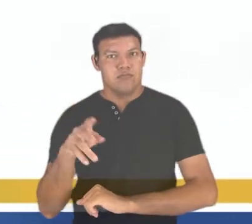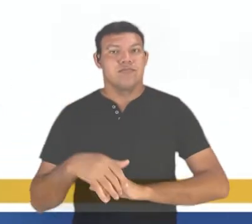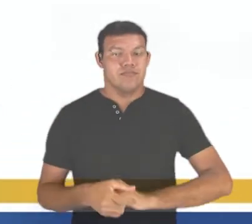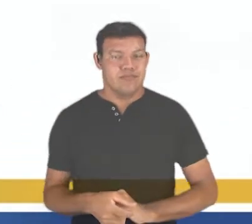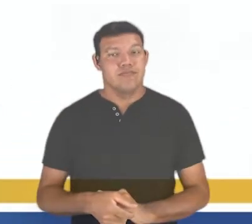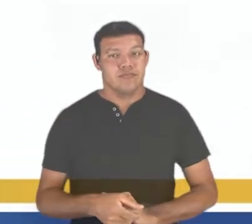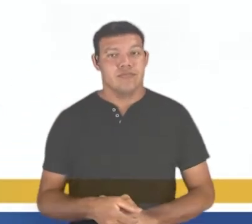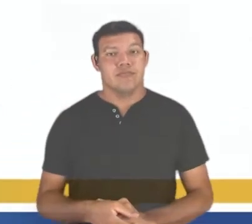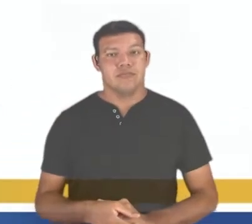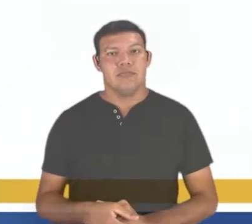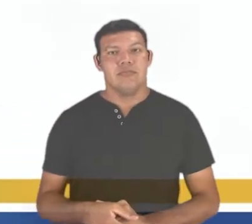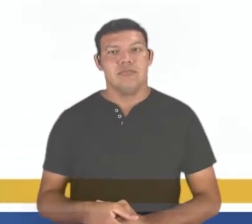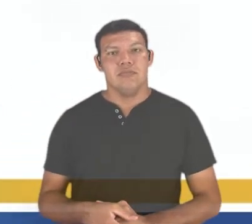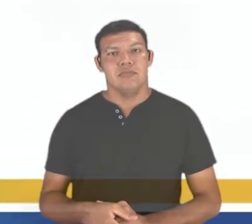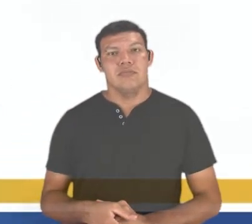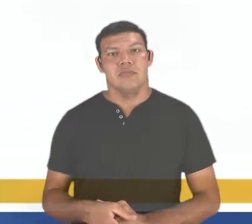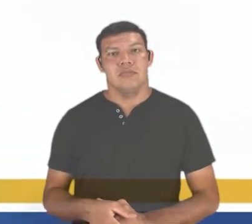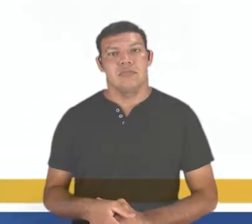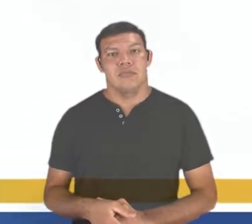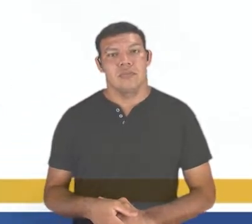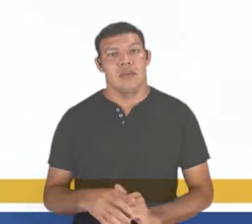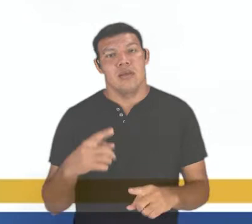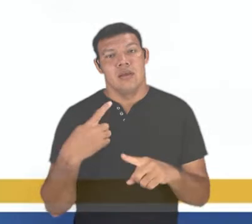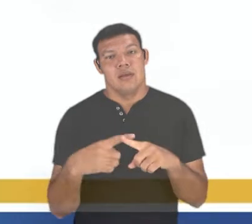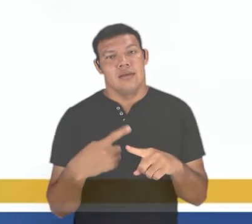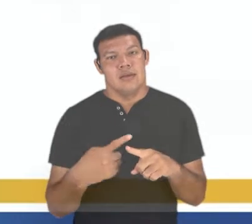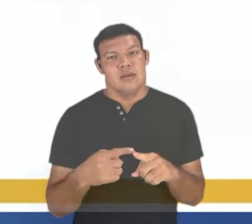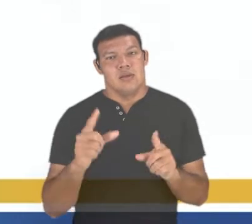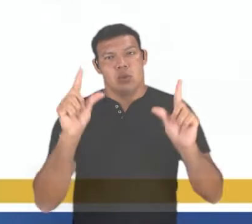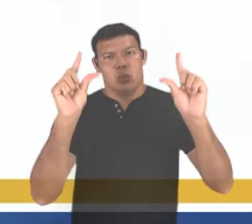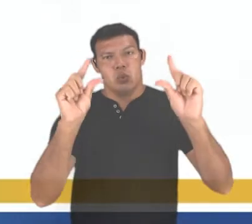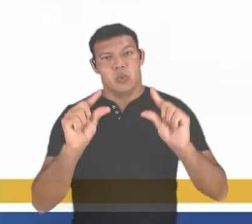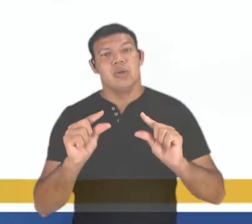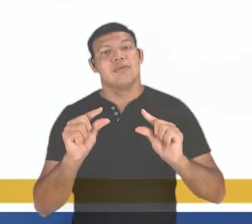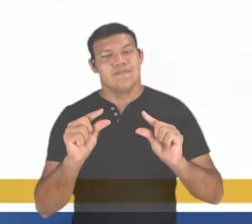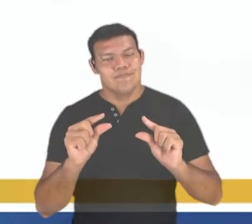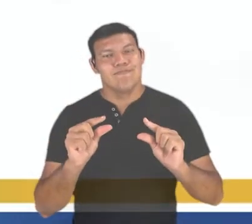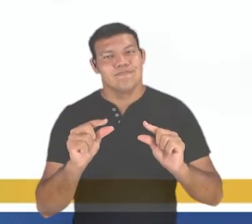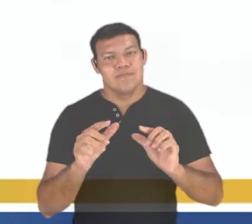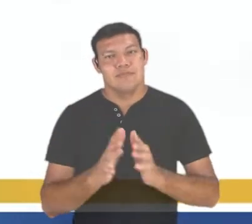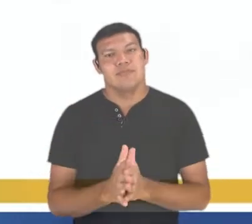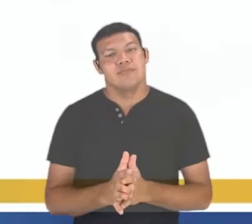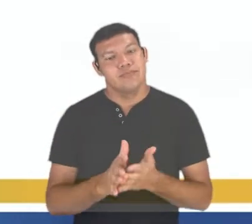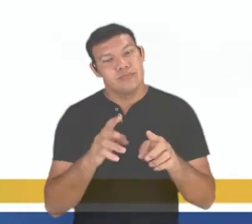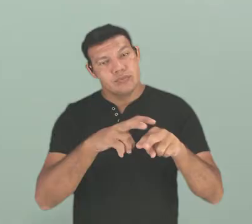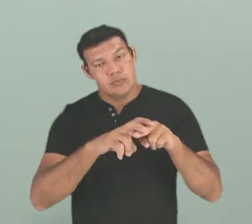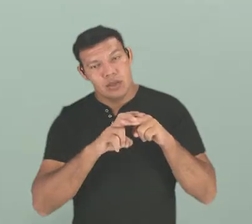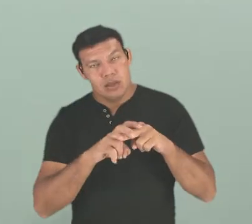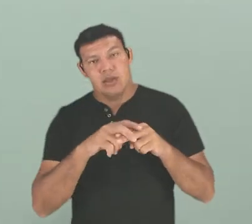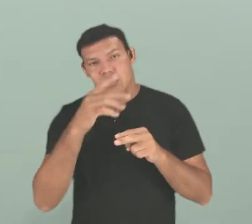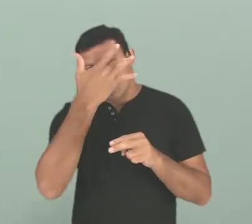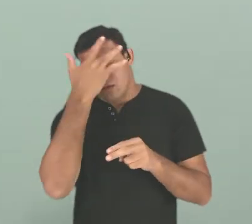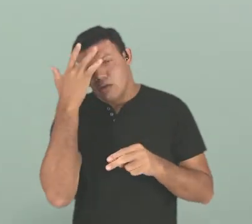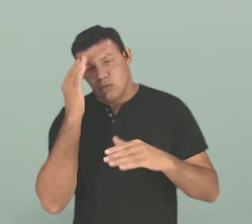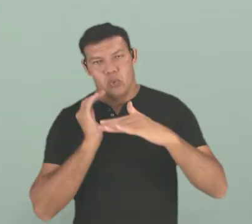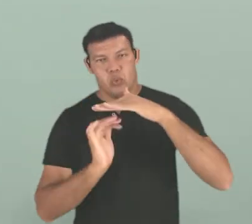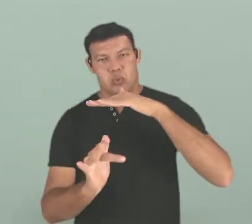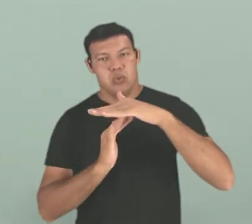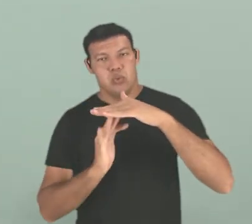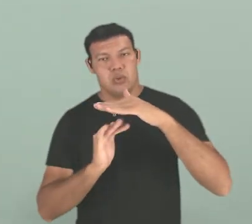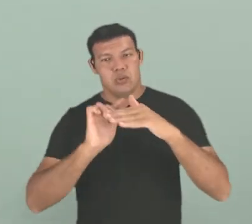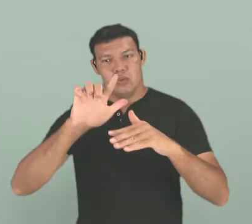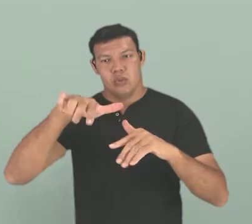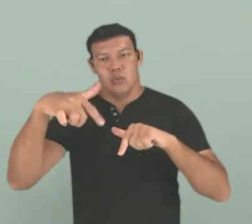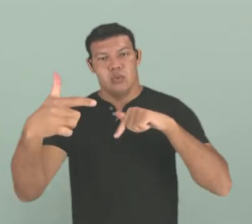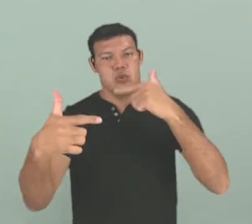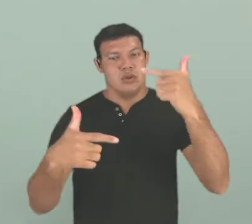de idosos e pouca gente no mercado de trabalho. Por isso que muitas pessoas até migram, né, para outros lugares em busca de trabalho.